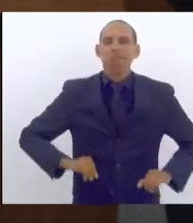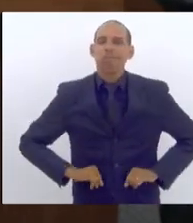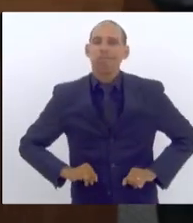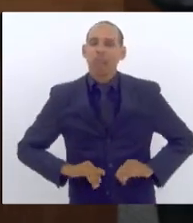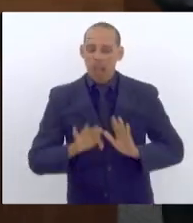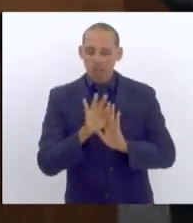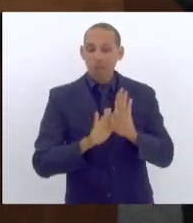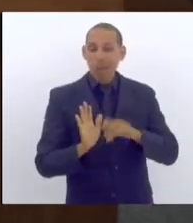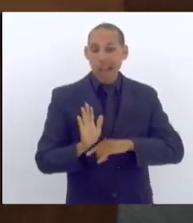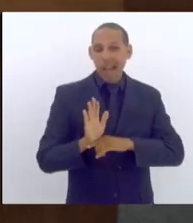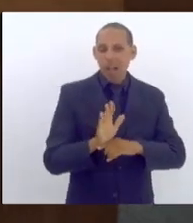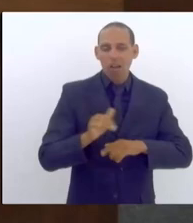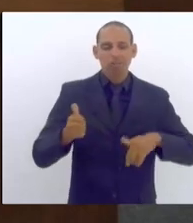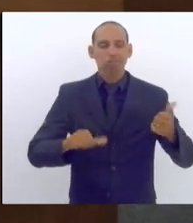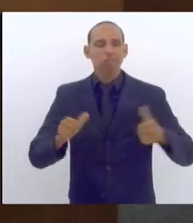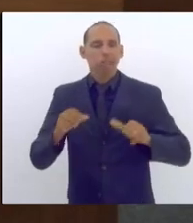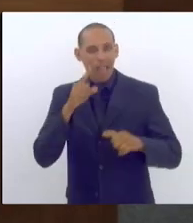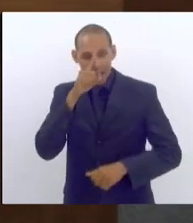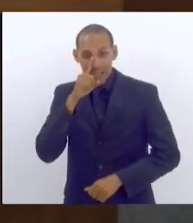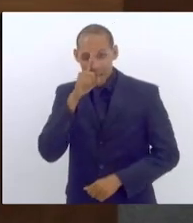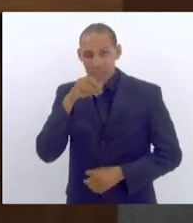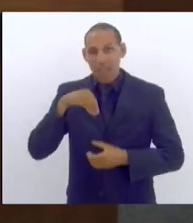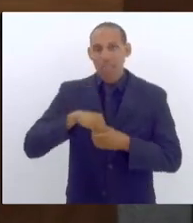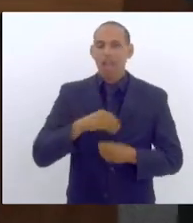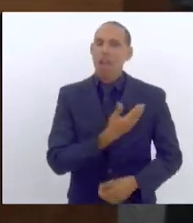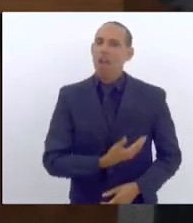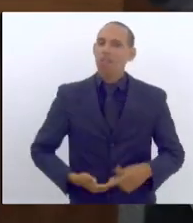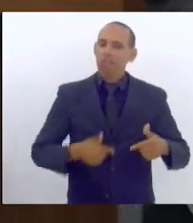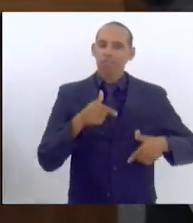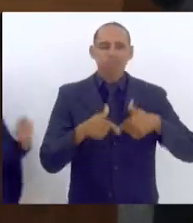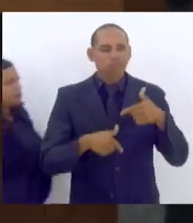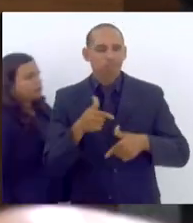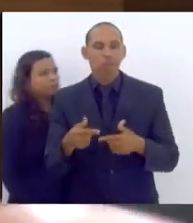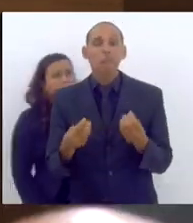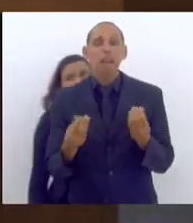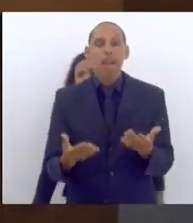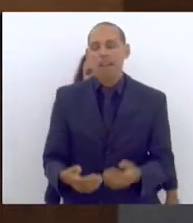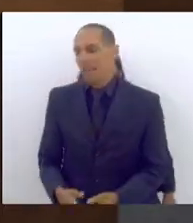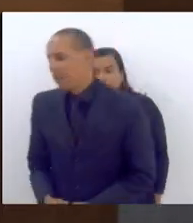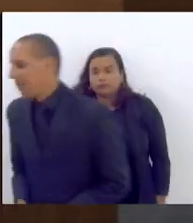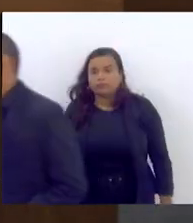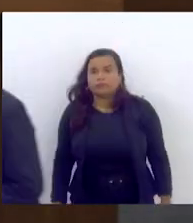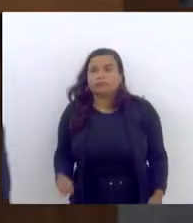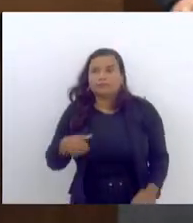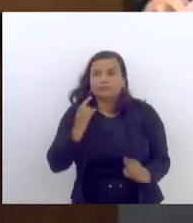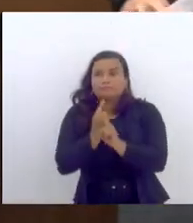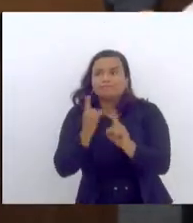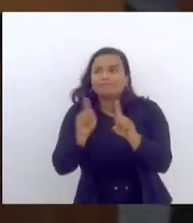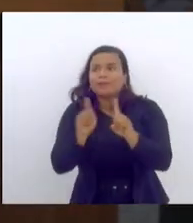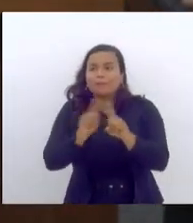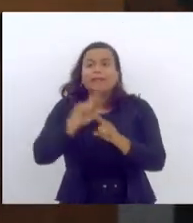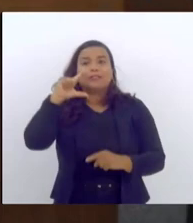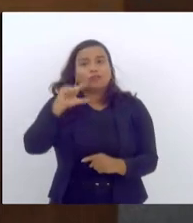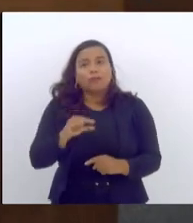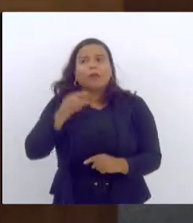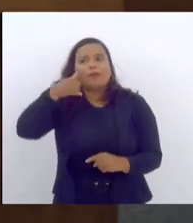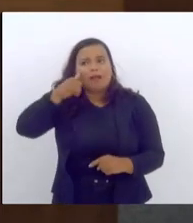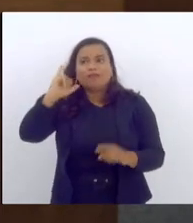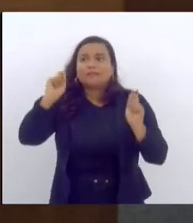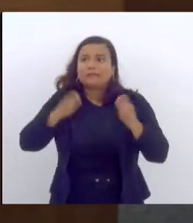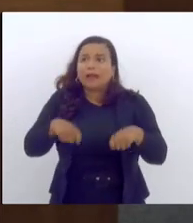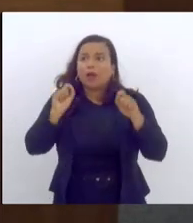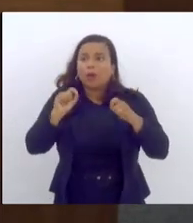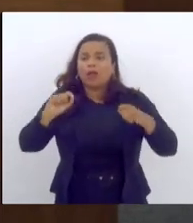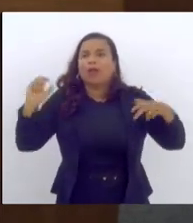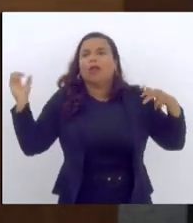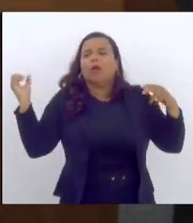de risco no serviço público vai nos ajudar a detectar e a diminuir, a prevenir o crime